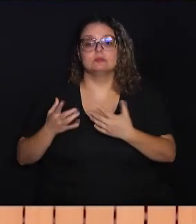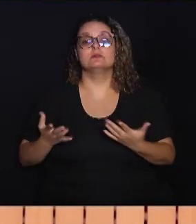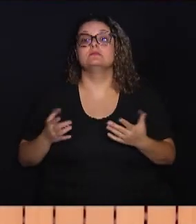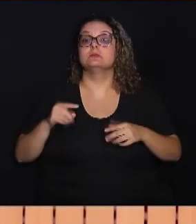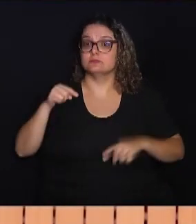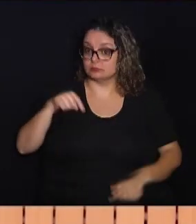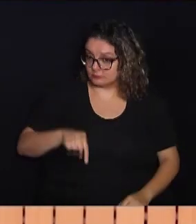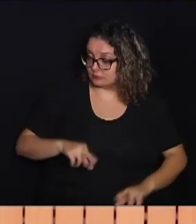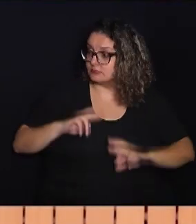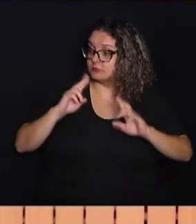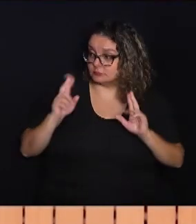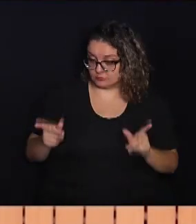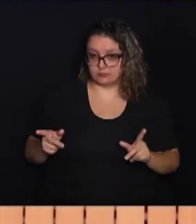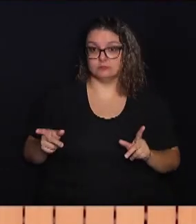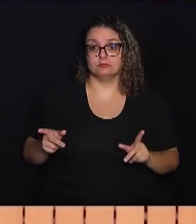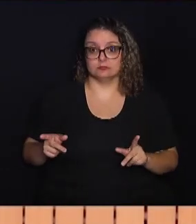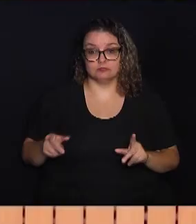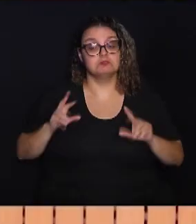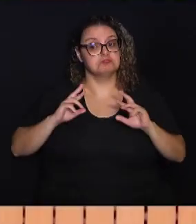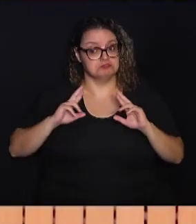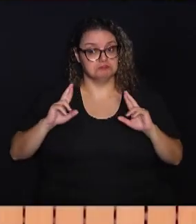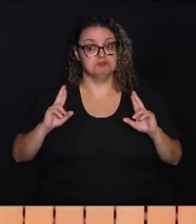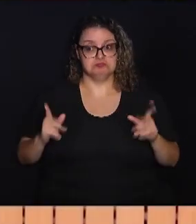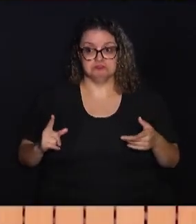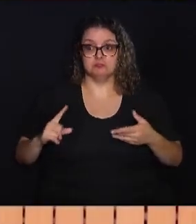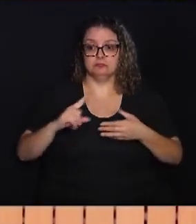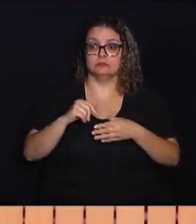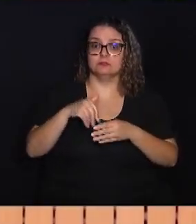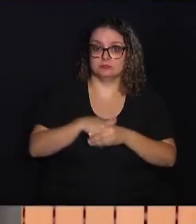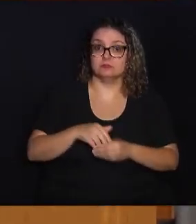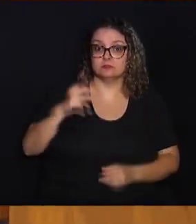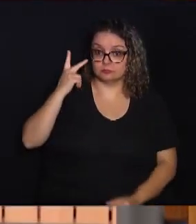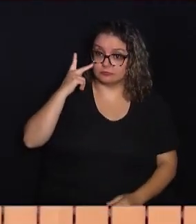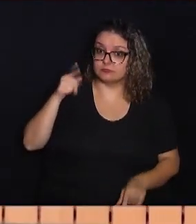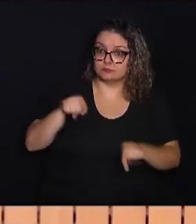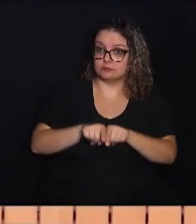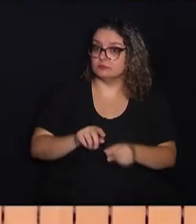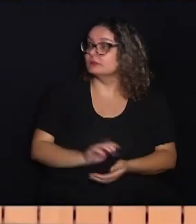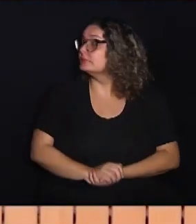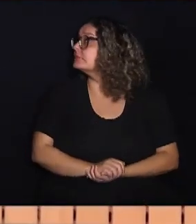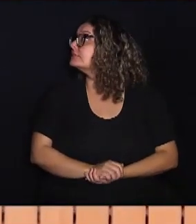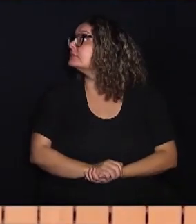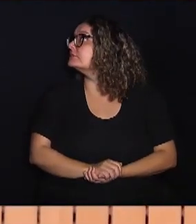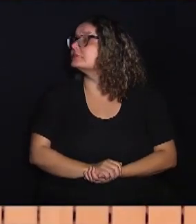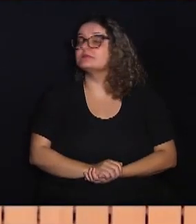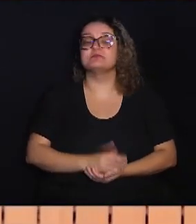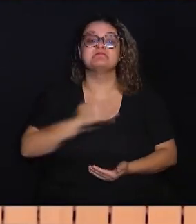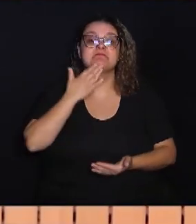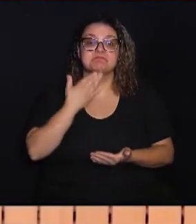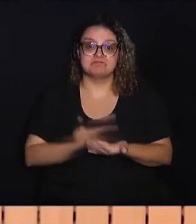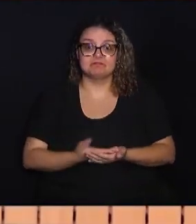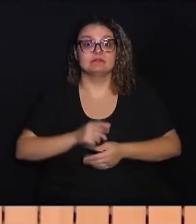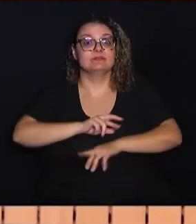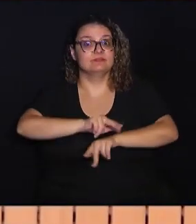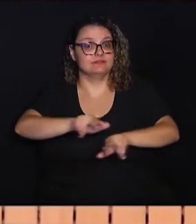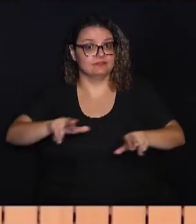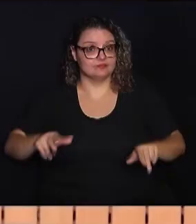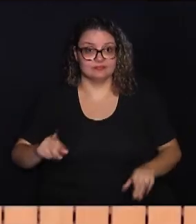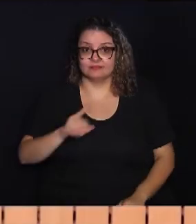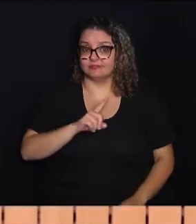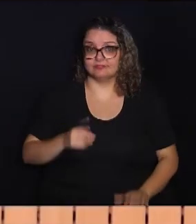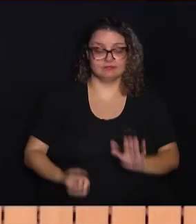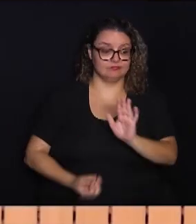diferente inclusive muito diferente da eleição e de São Paulo e surpreendendo a muitos não criando